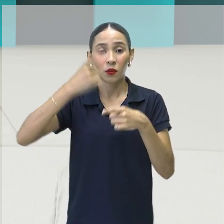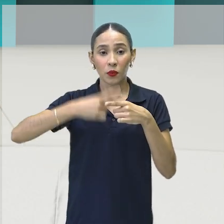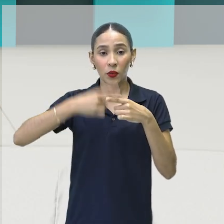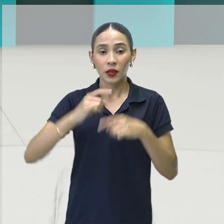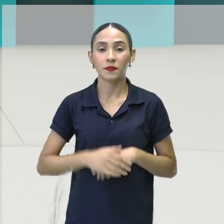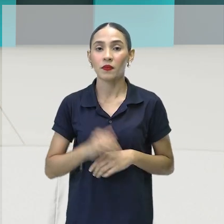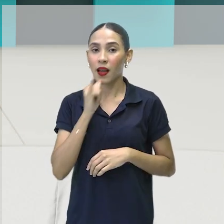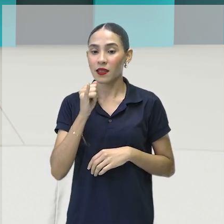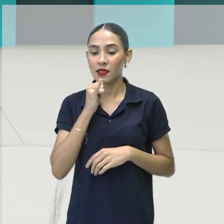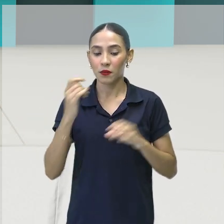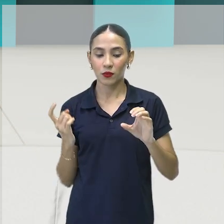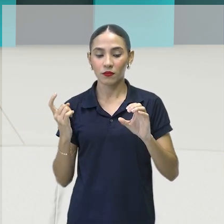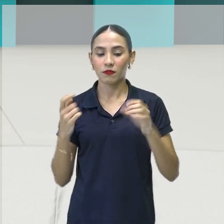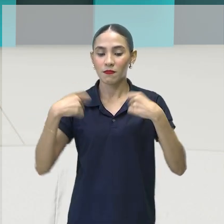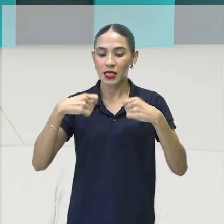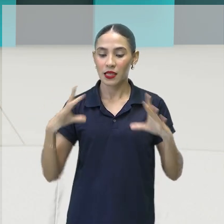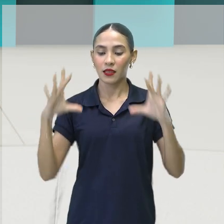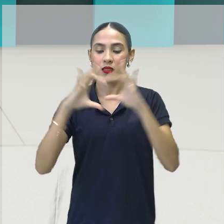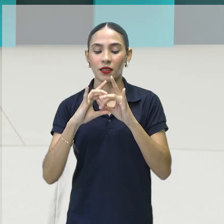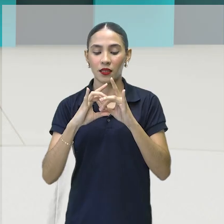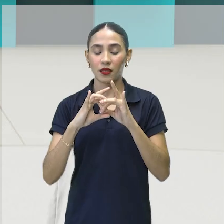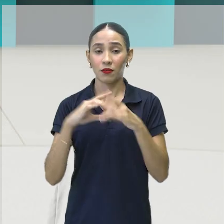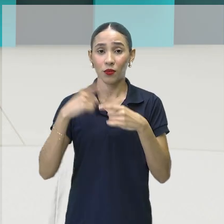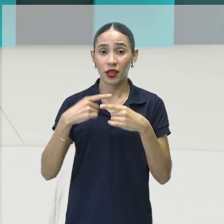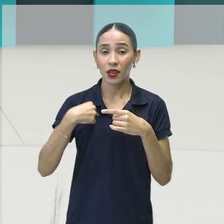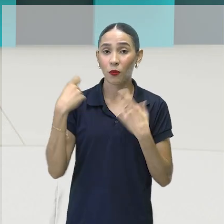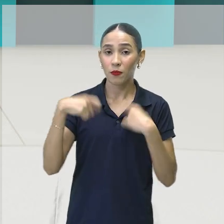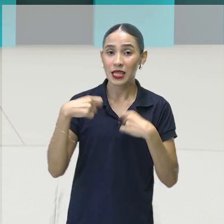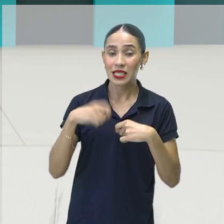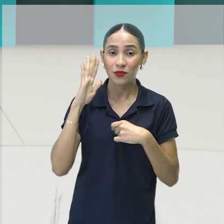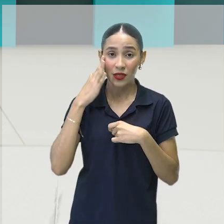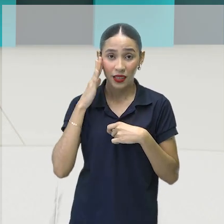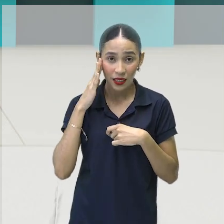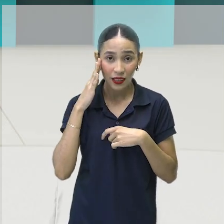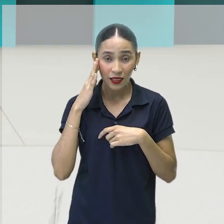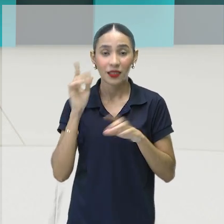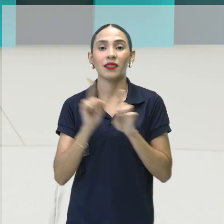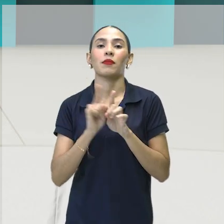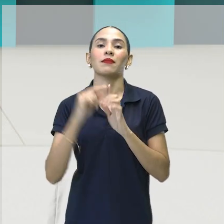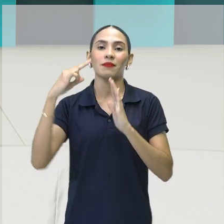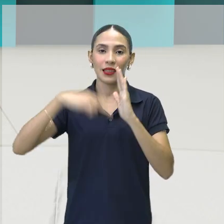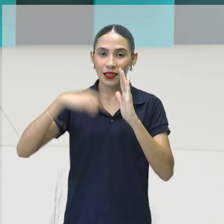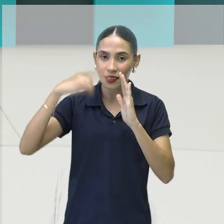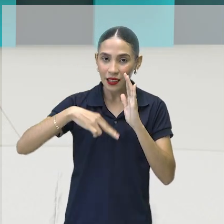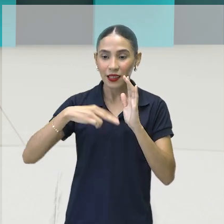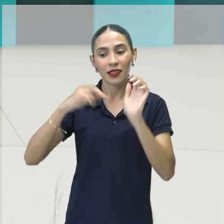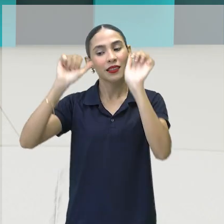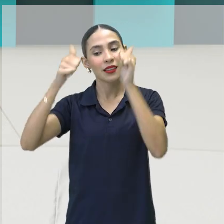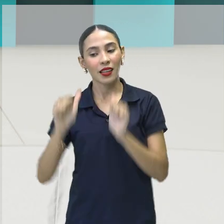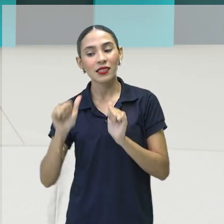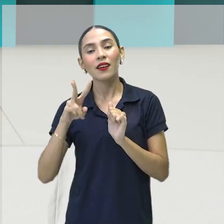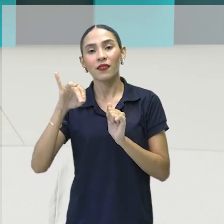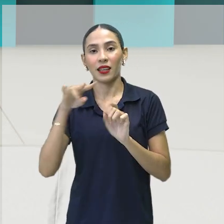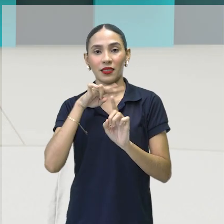porque um depende do outro, já que eu preciso entender, eu preciso ler e interpretar, eu